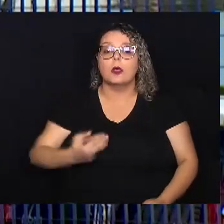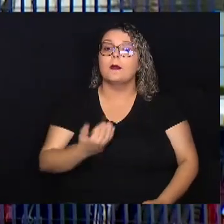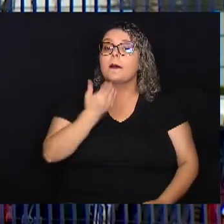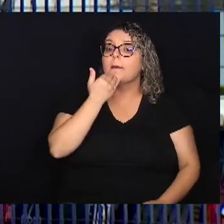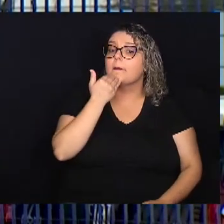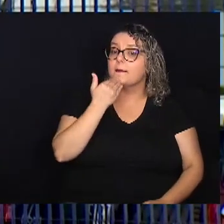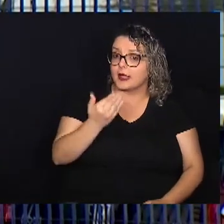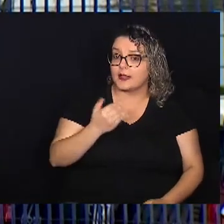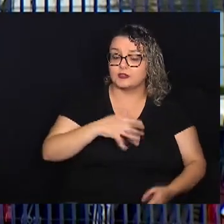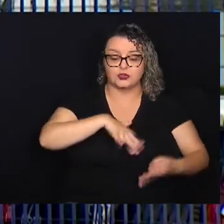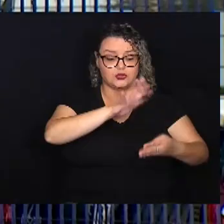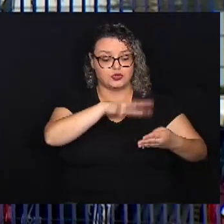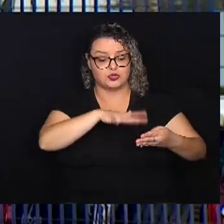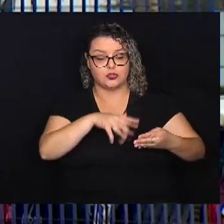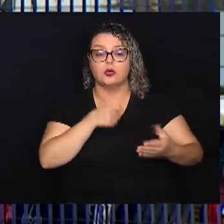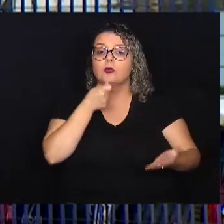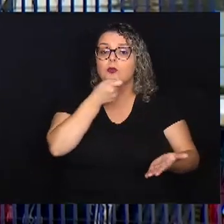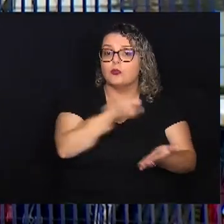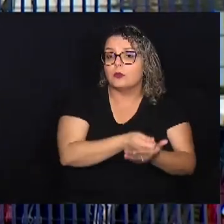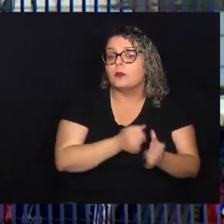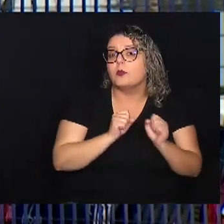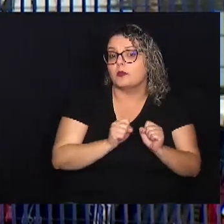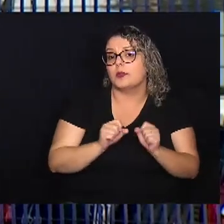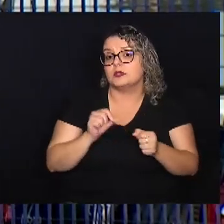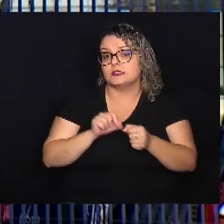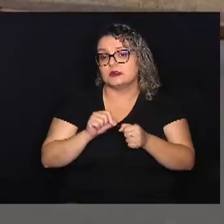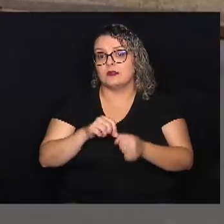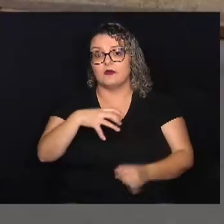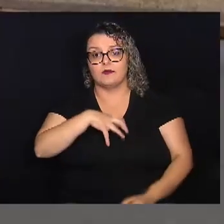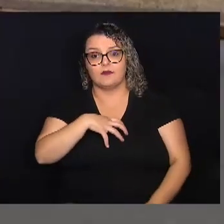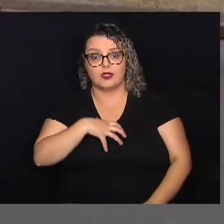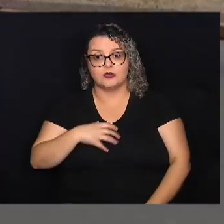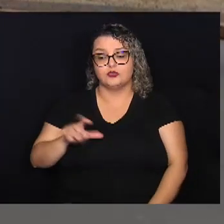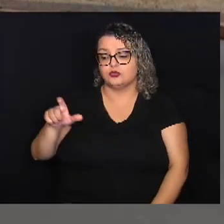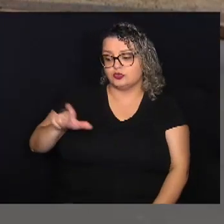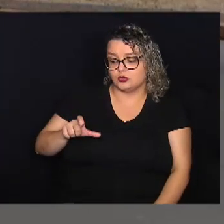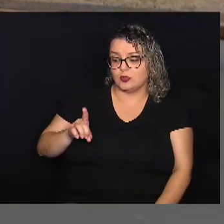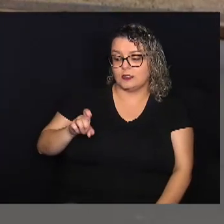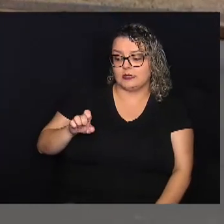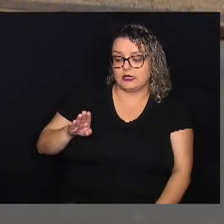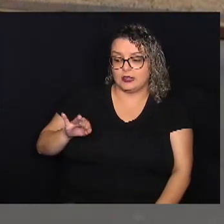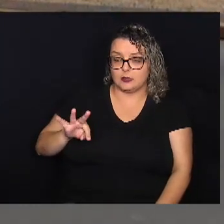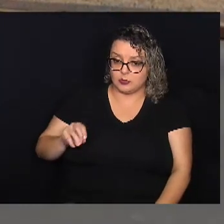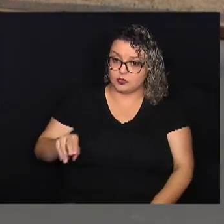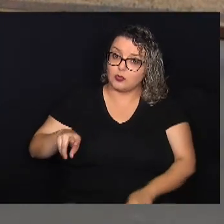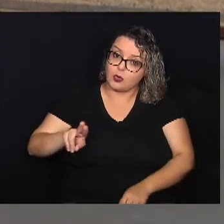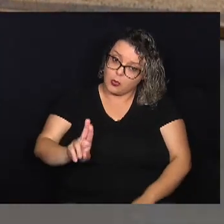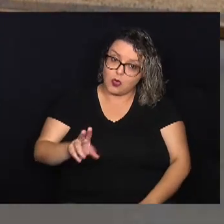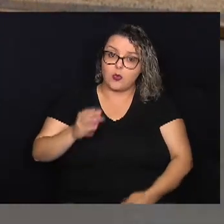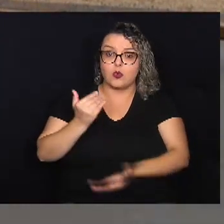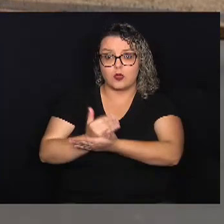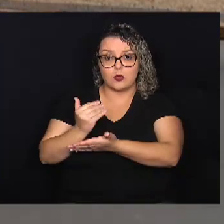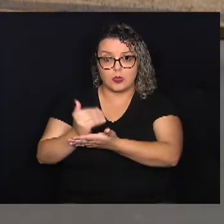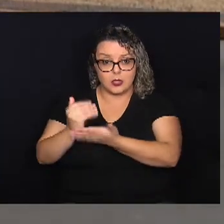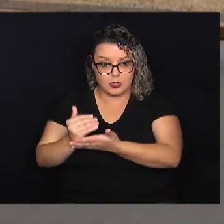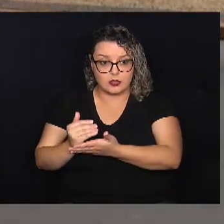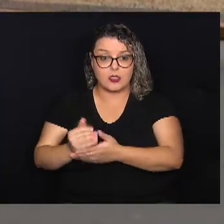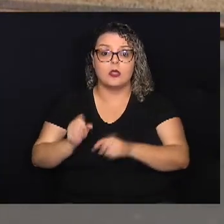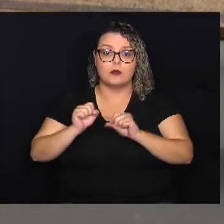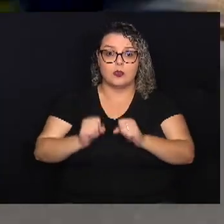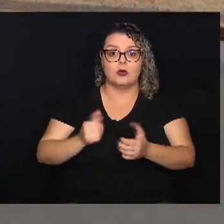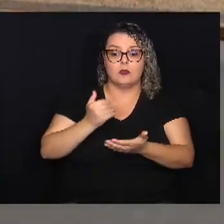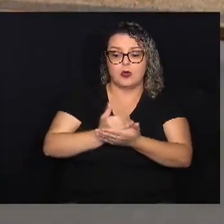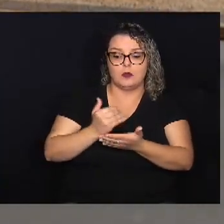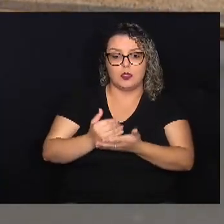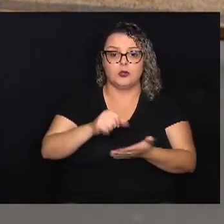que o pagamento da conta de água possa ser realizado por cartão de débito ou crédito, com opção de parcelamento nos pontos